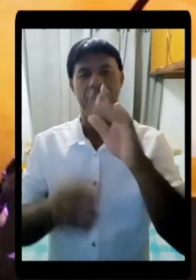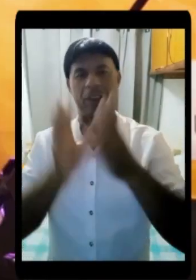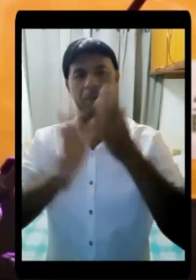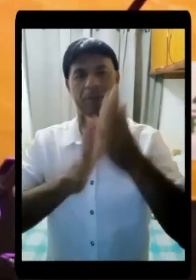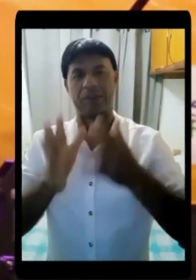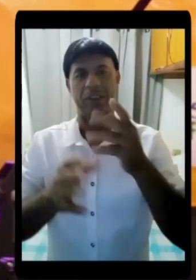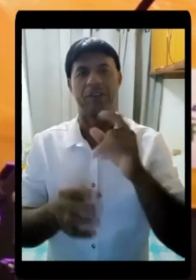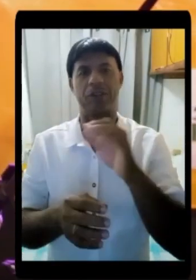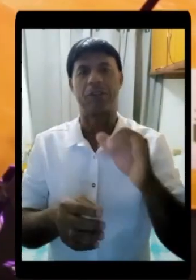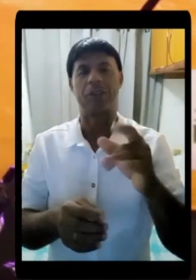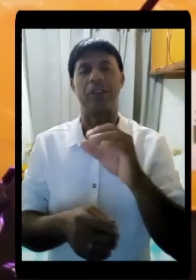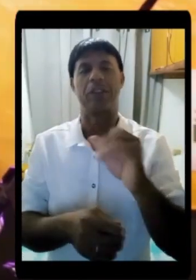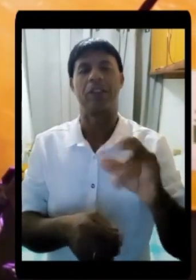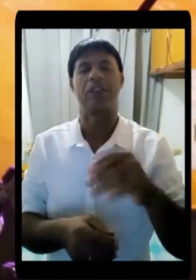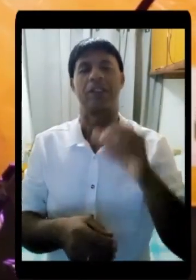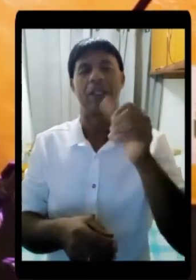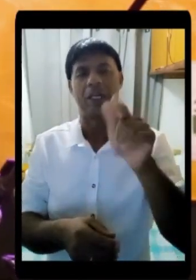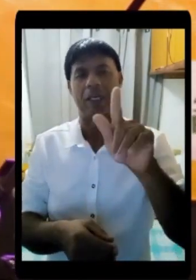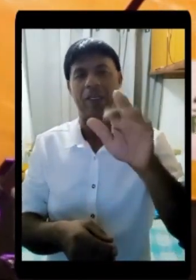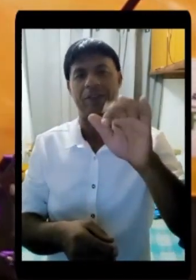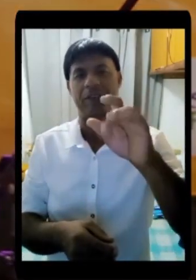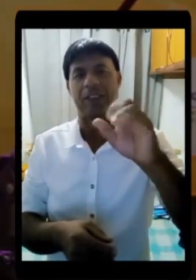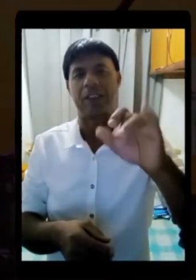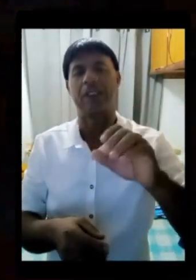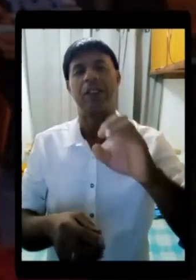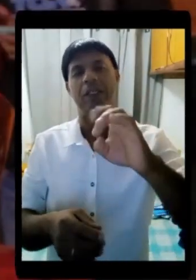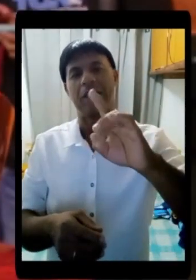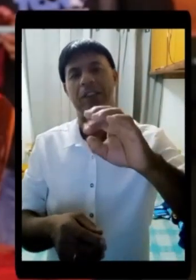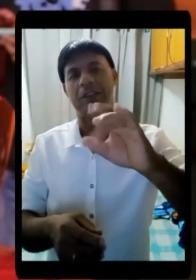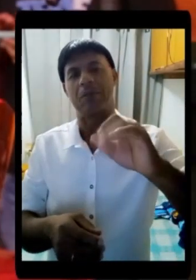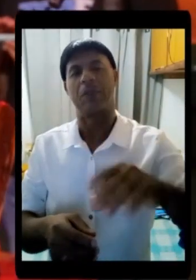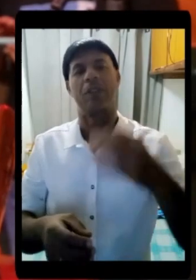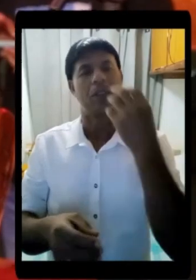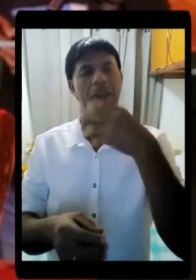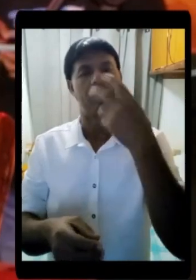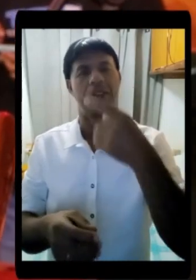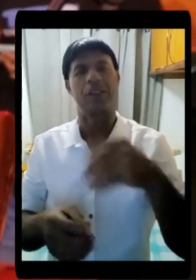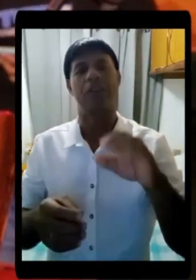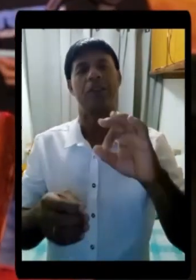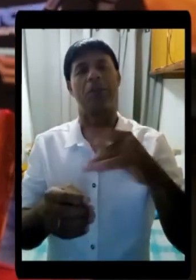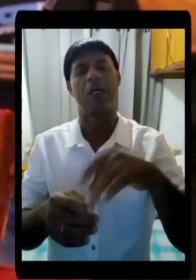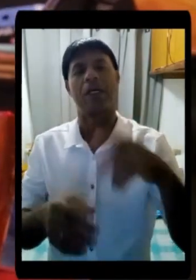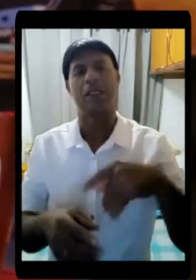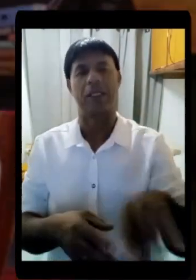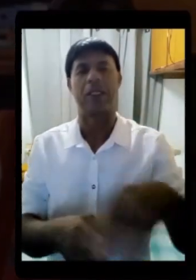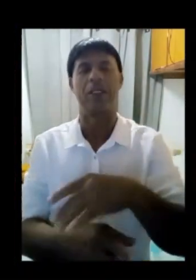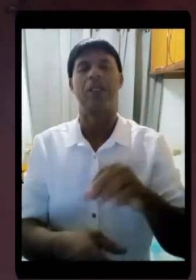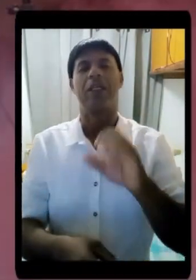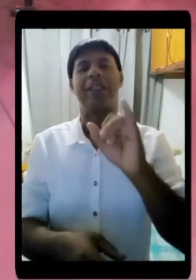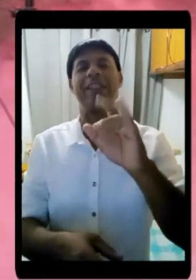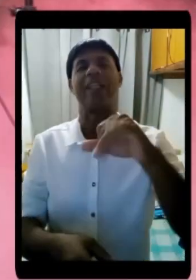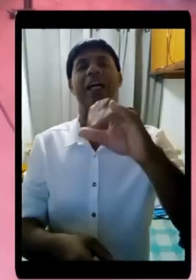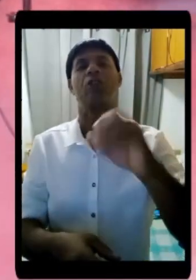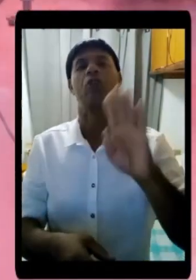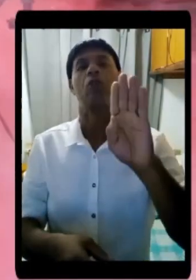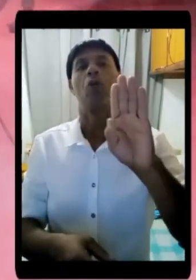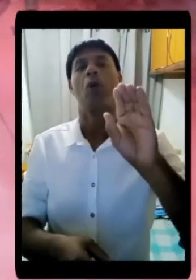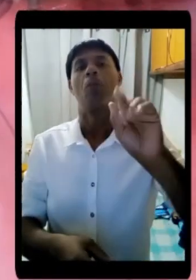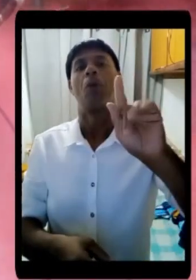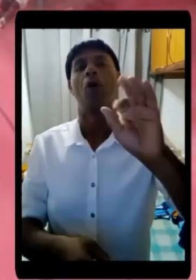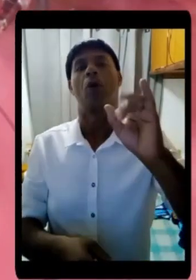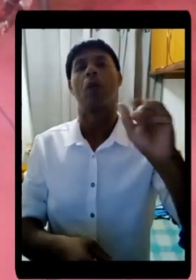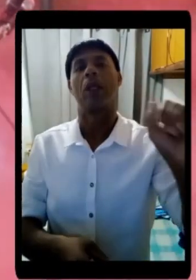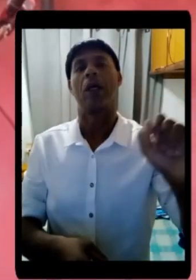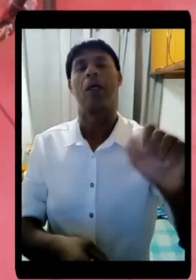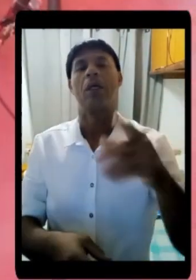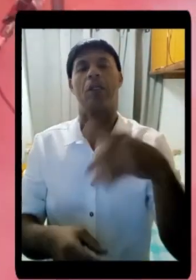interpretações singulares de Isaura Lacerda e Edvânio Barros, as cantorias barranqueiras de Inácio Loyola, a poética e